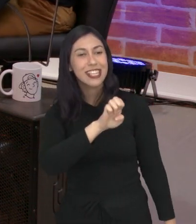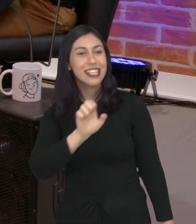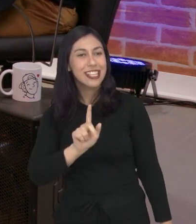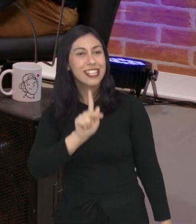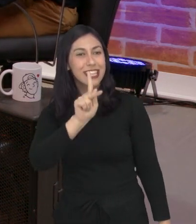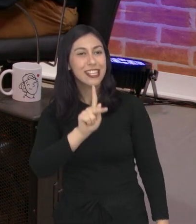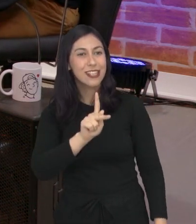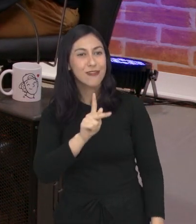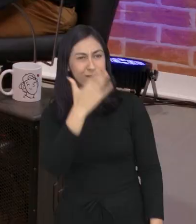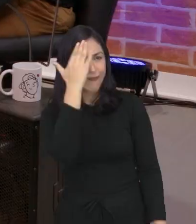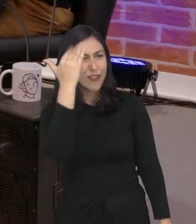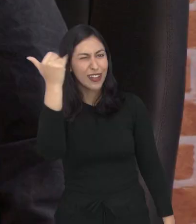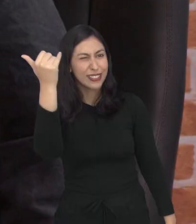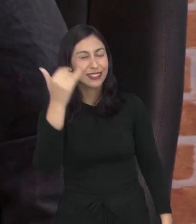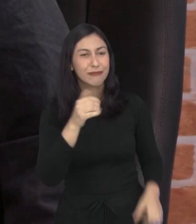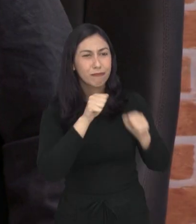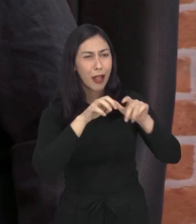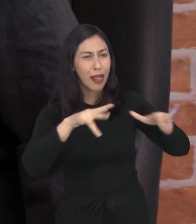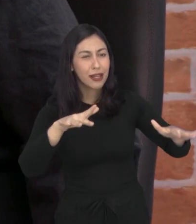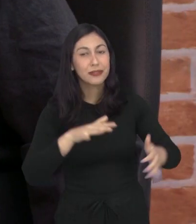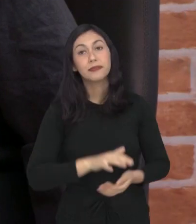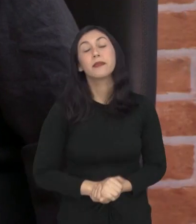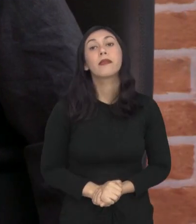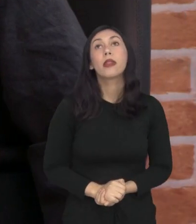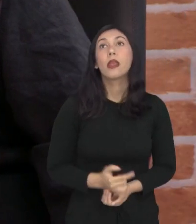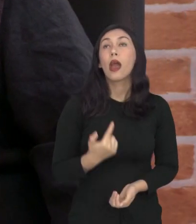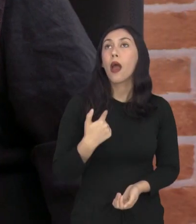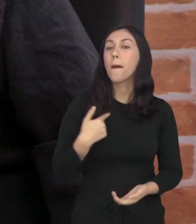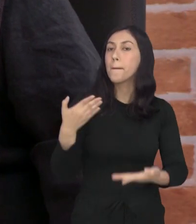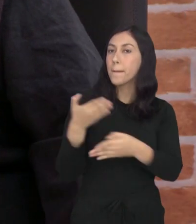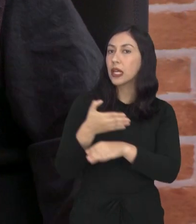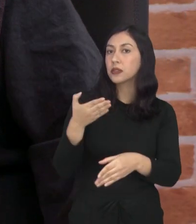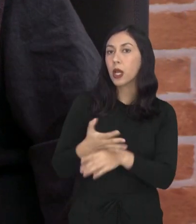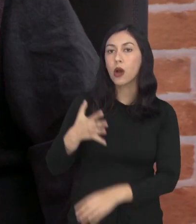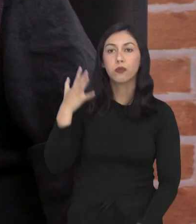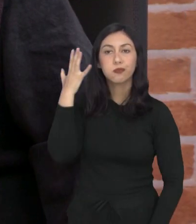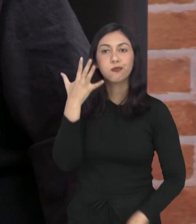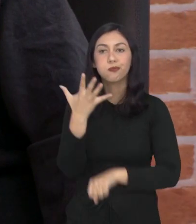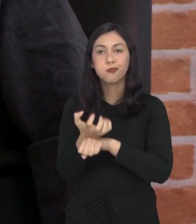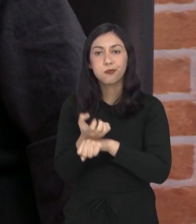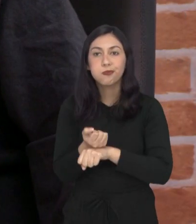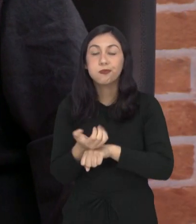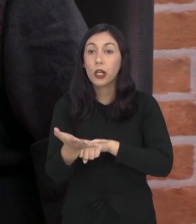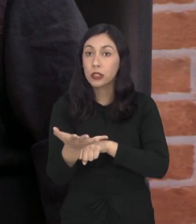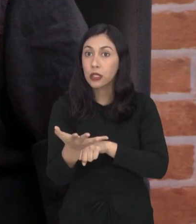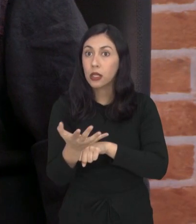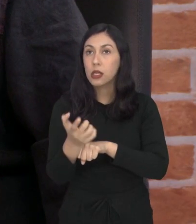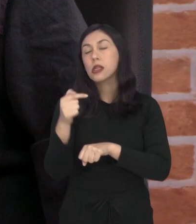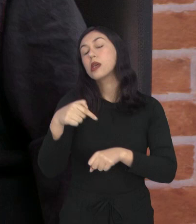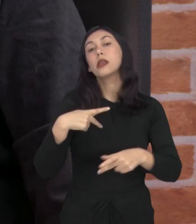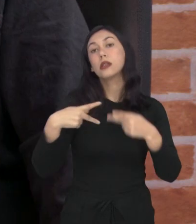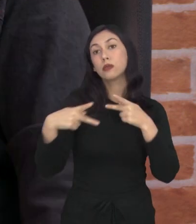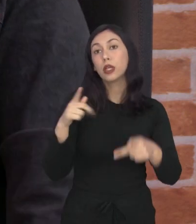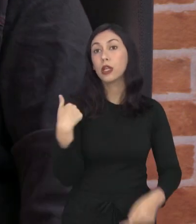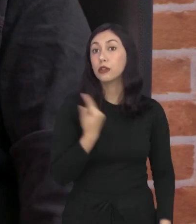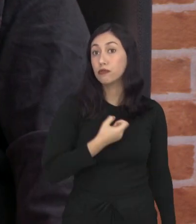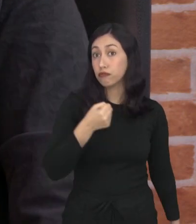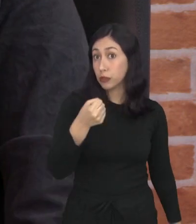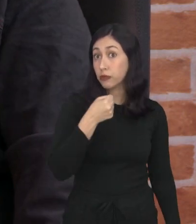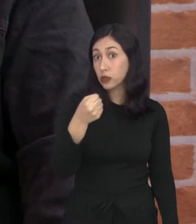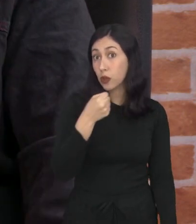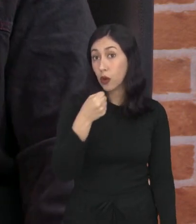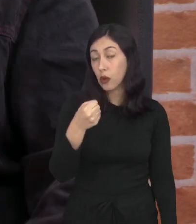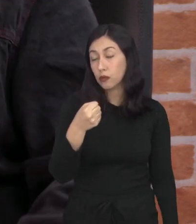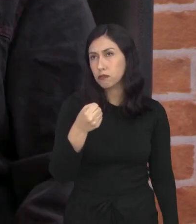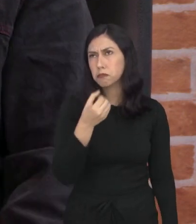geek. Agro é geek. Cara, eu participei de um podcast uma vez, num evento que teve aqui em São José, e a gente entrevistou uma